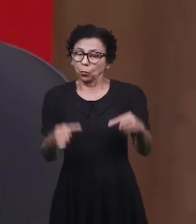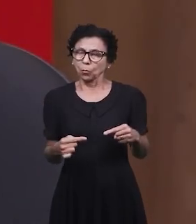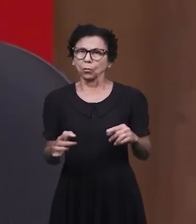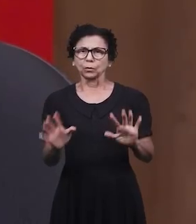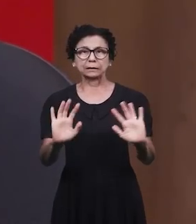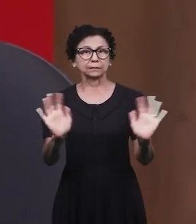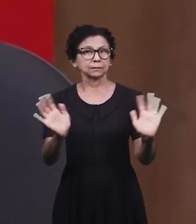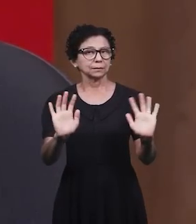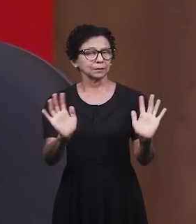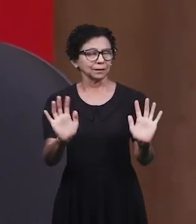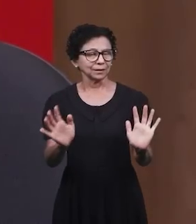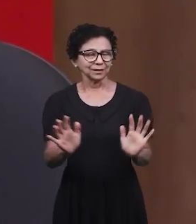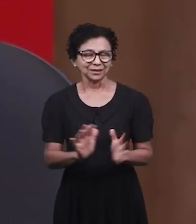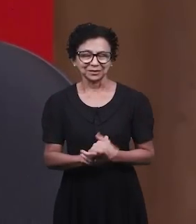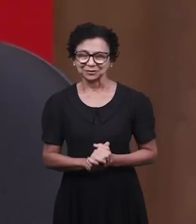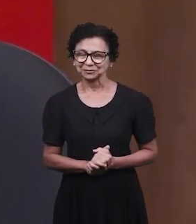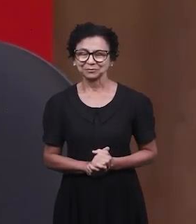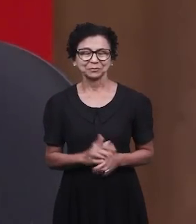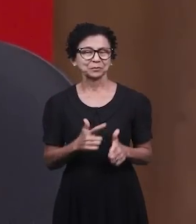tem nenhuma